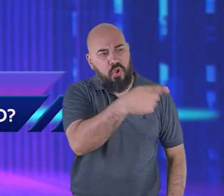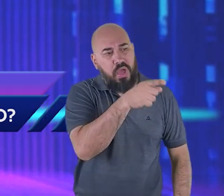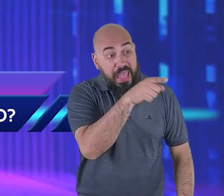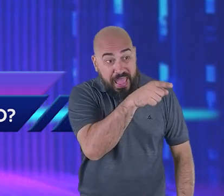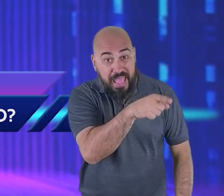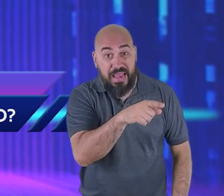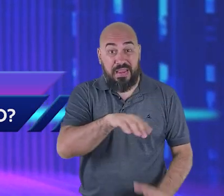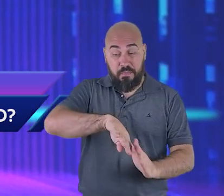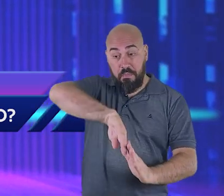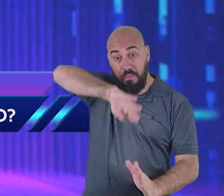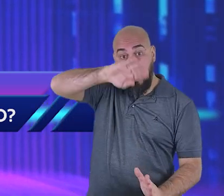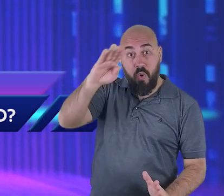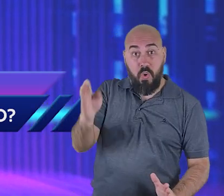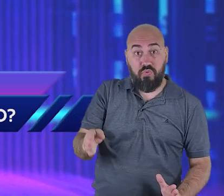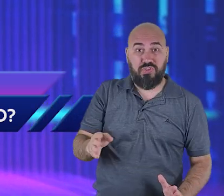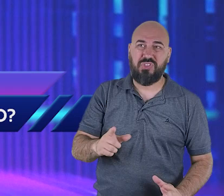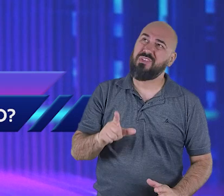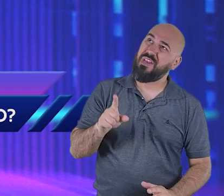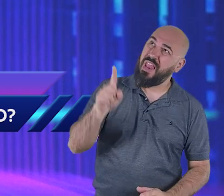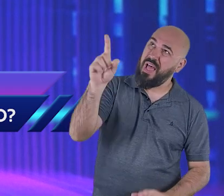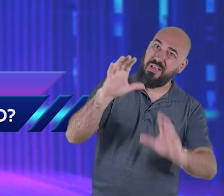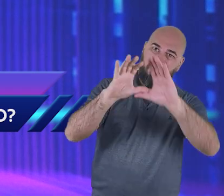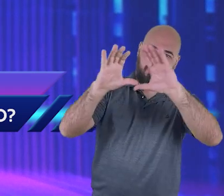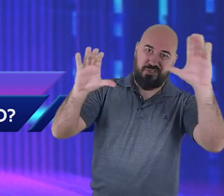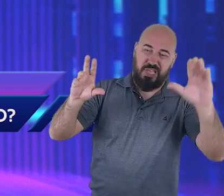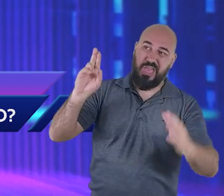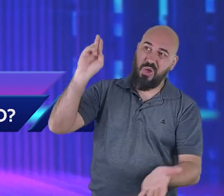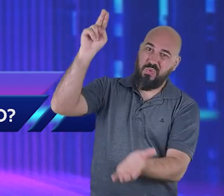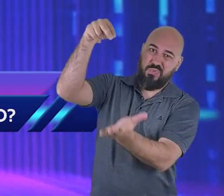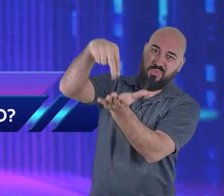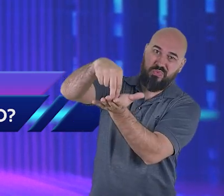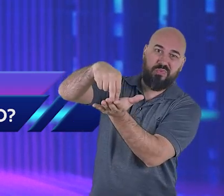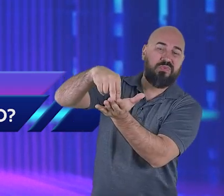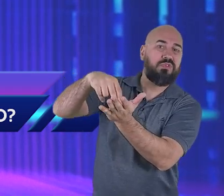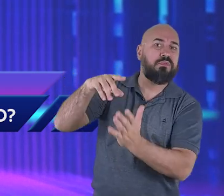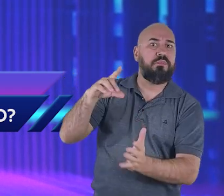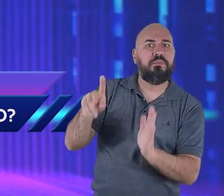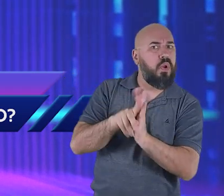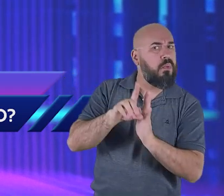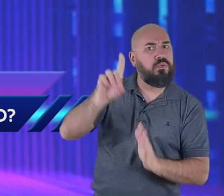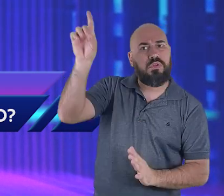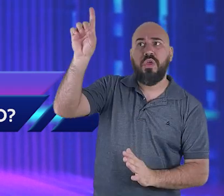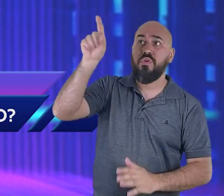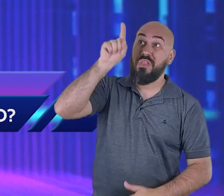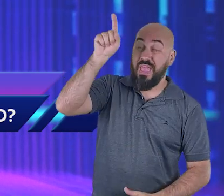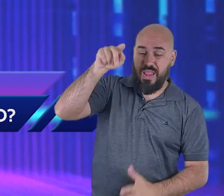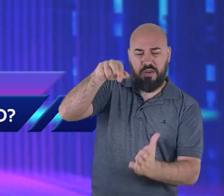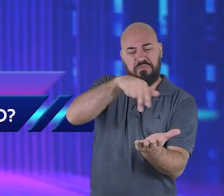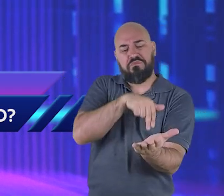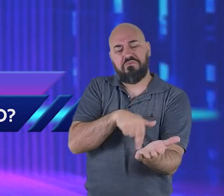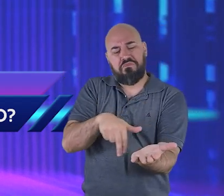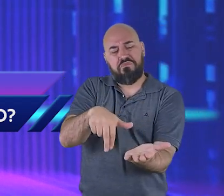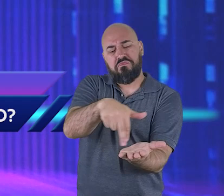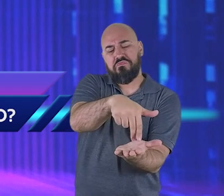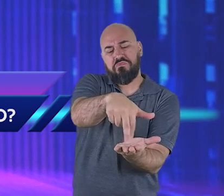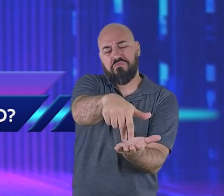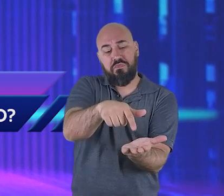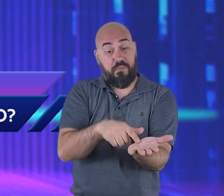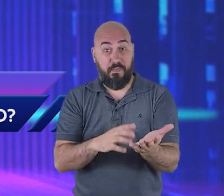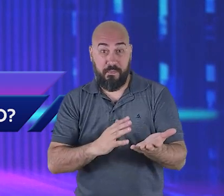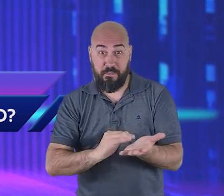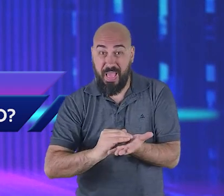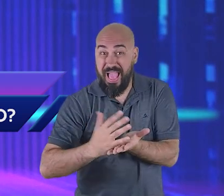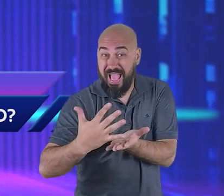no monte santo de Deus e andava no meio das pedras brilhantes. Obviamente,